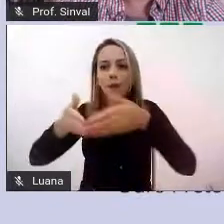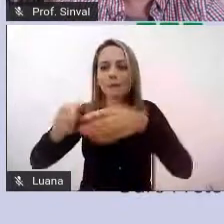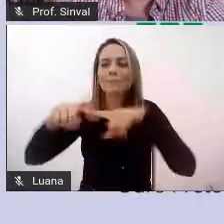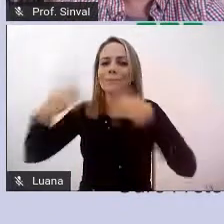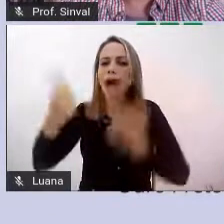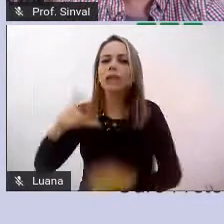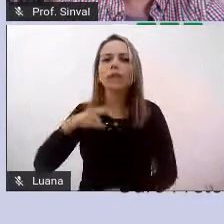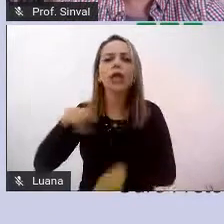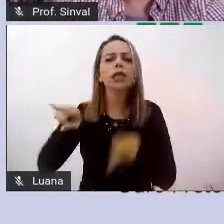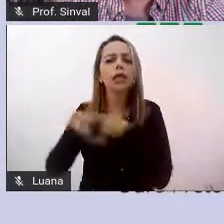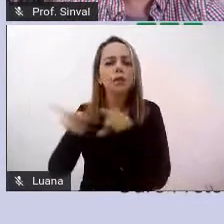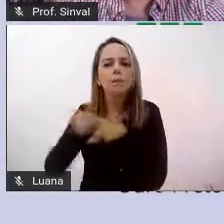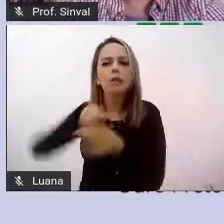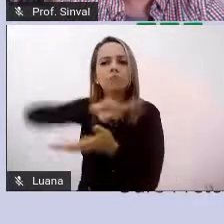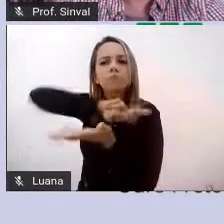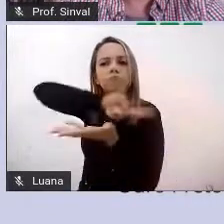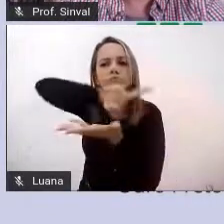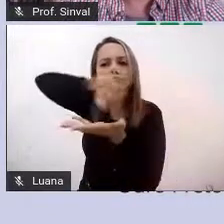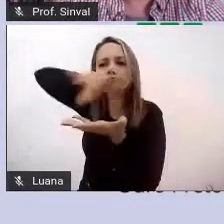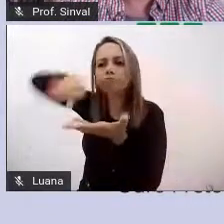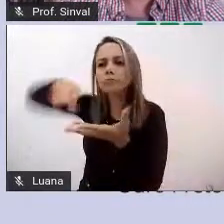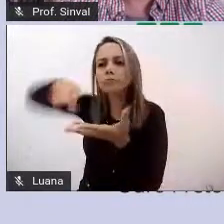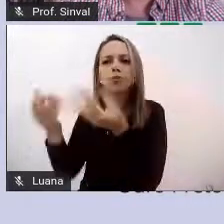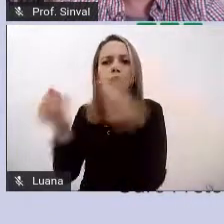esquadra formada por